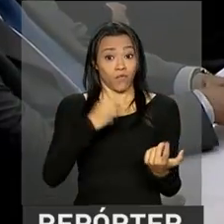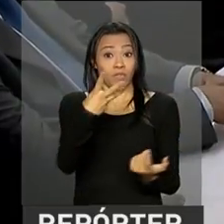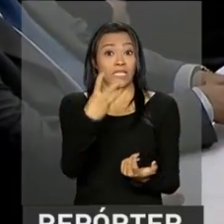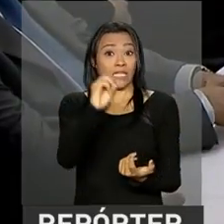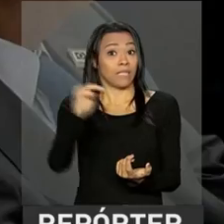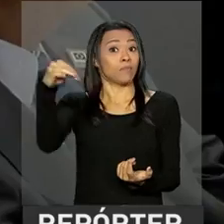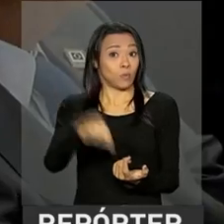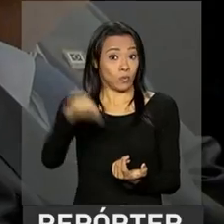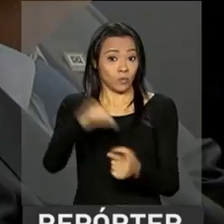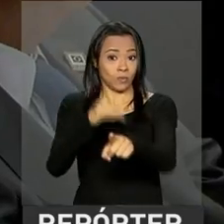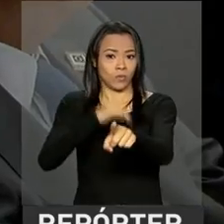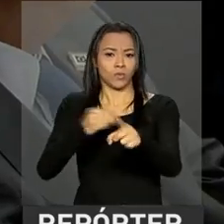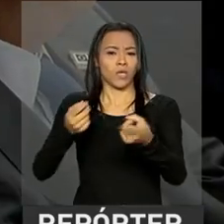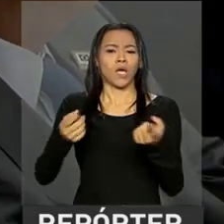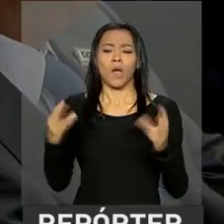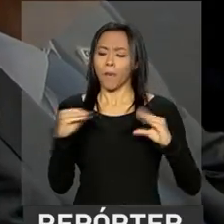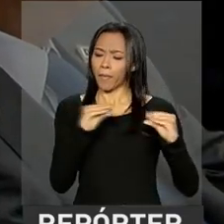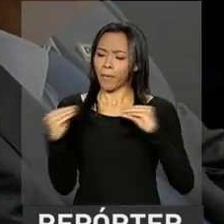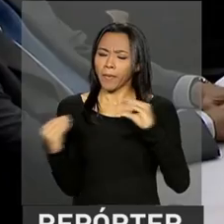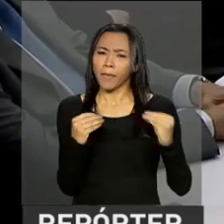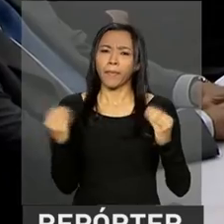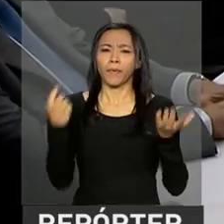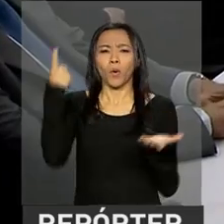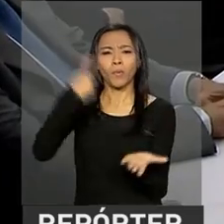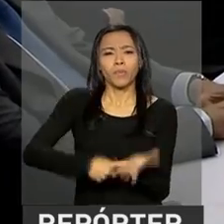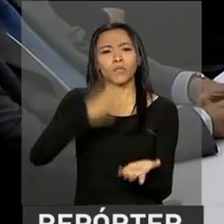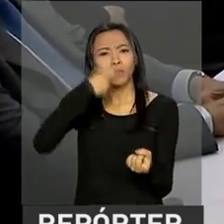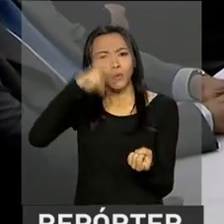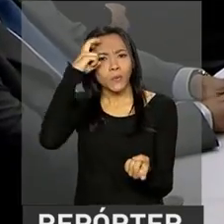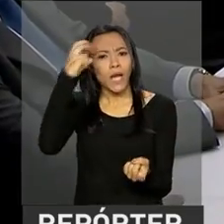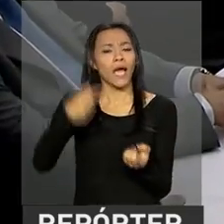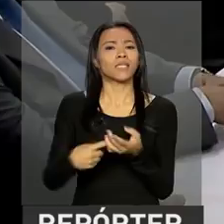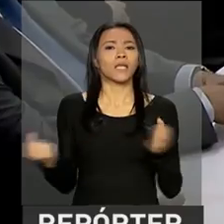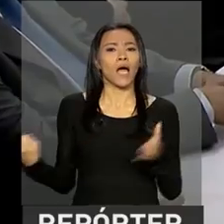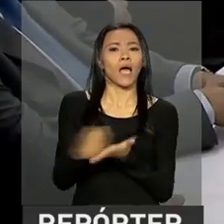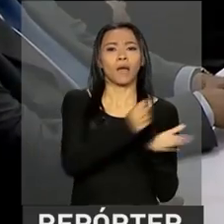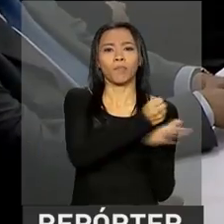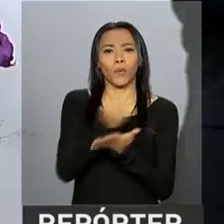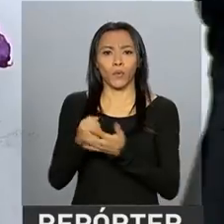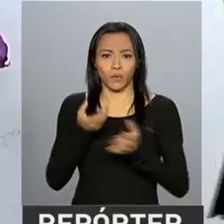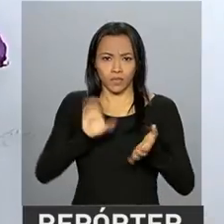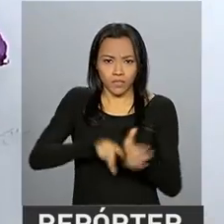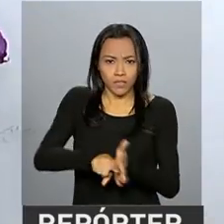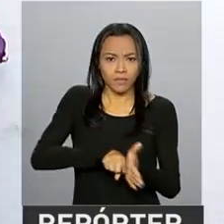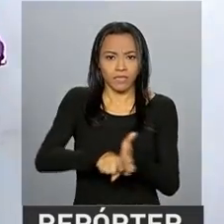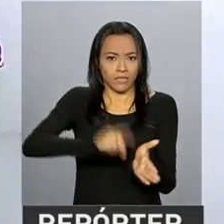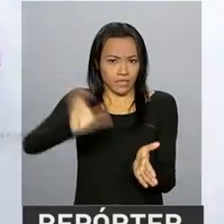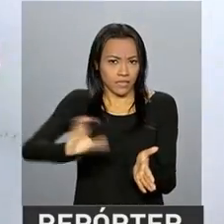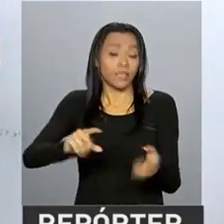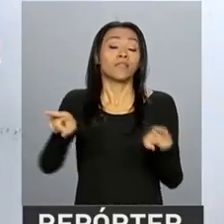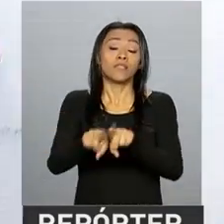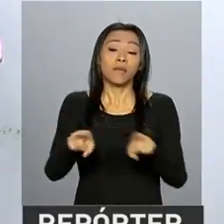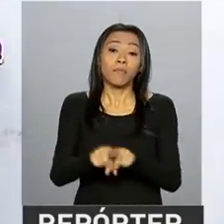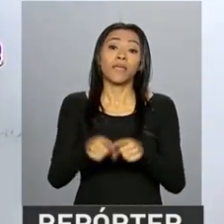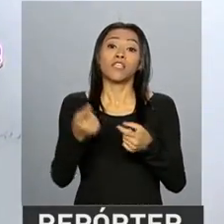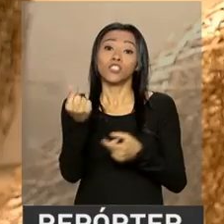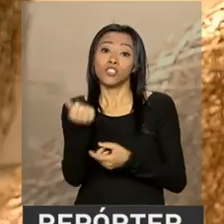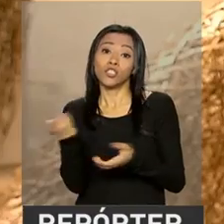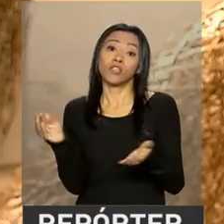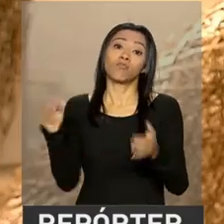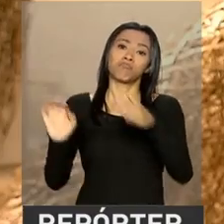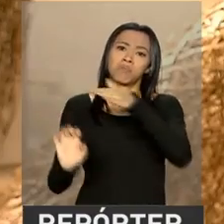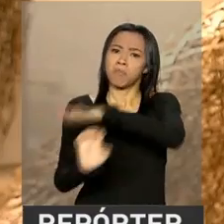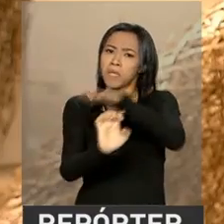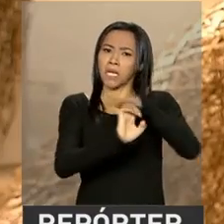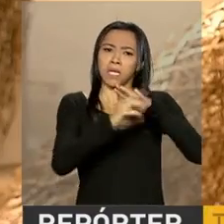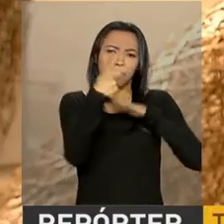minutos foram reafirmadas acordos culturais de cooperação técnico-científica e debatidas também investimentos japoneses no brasil não